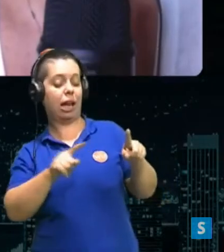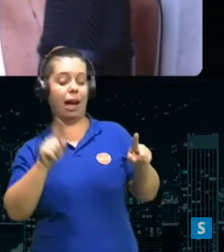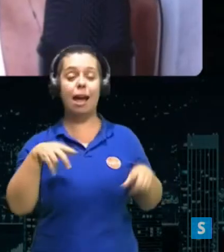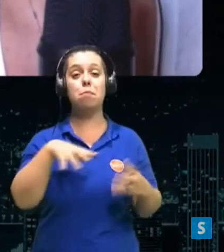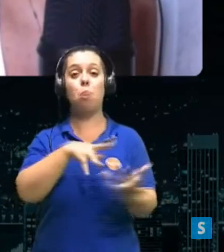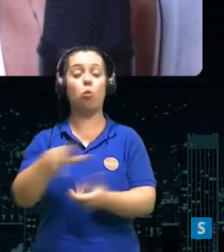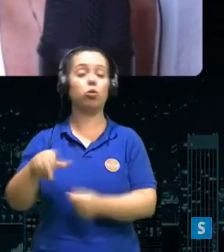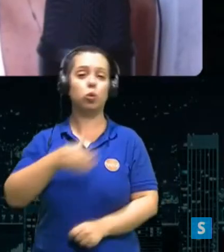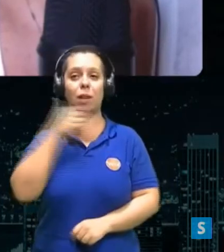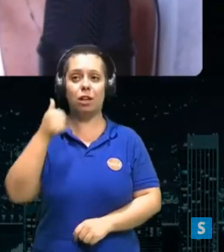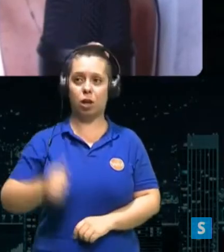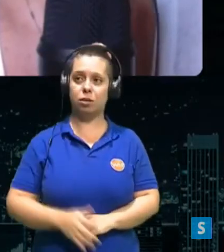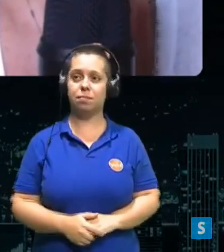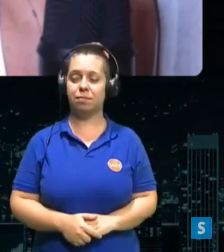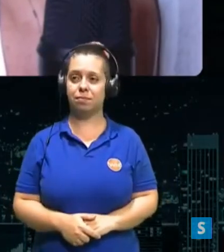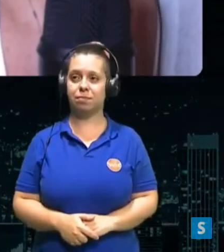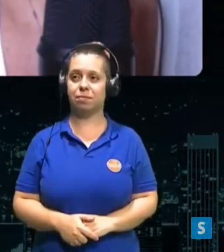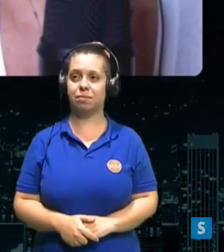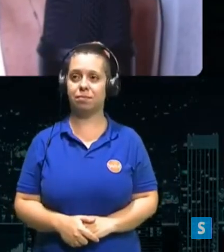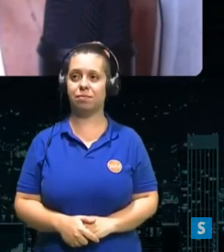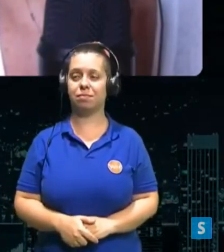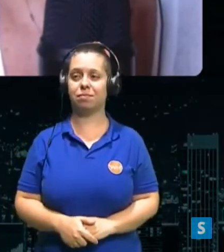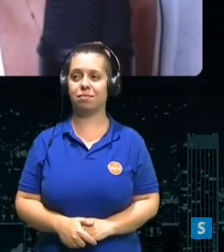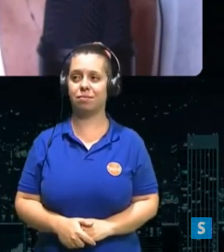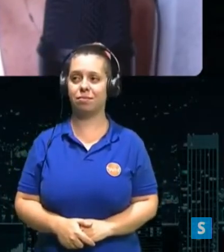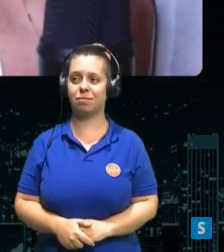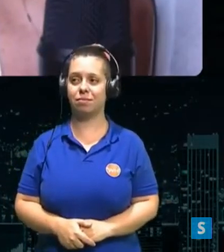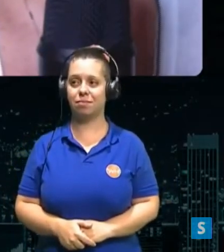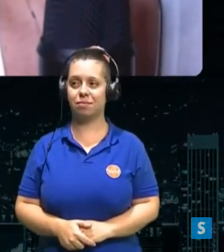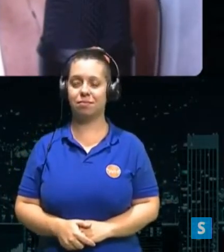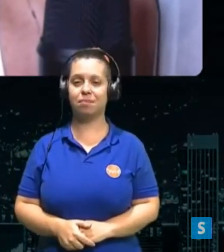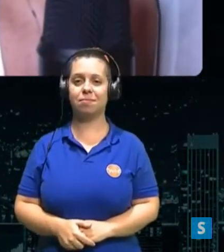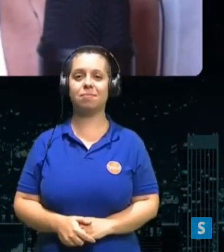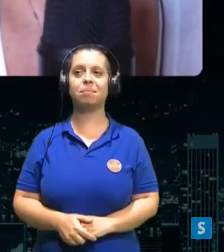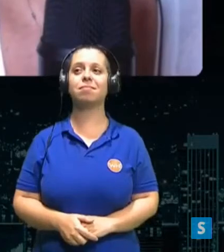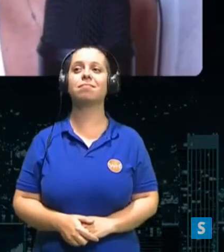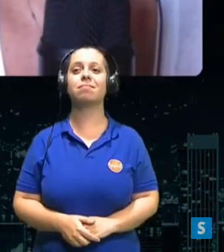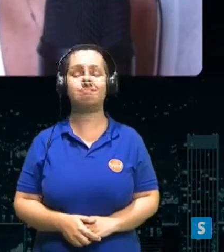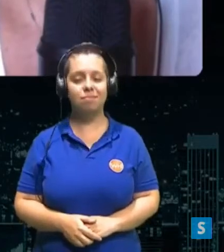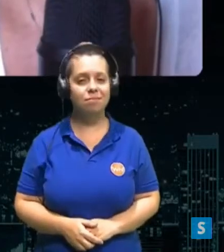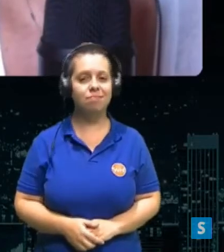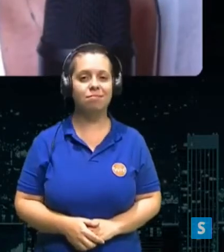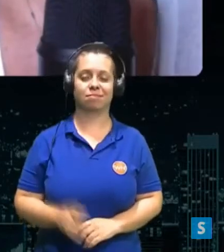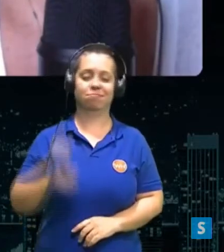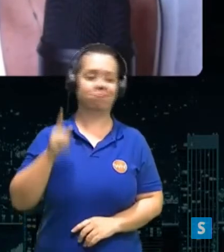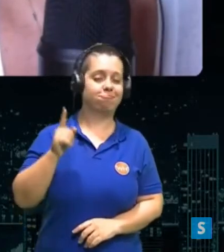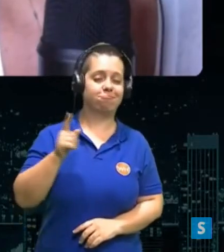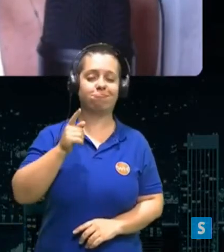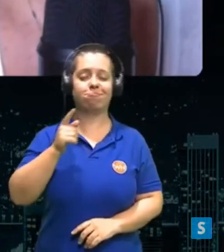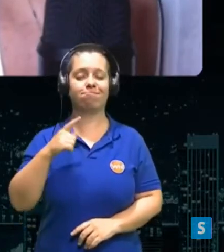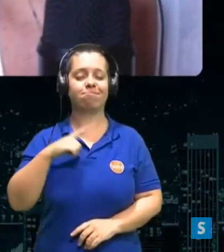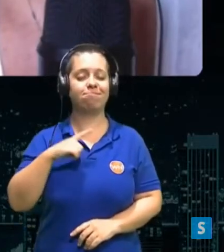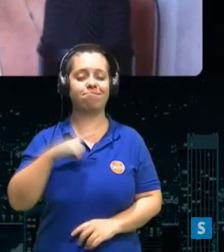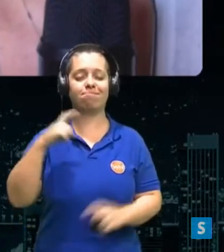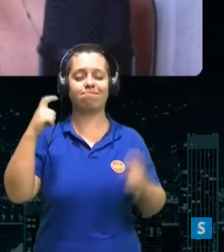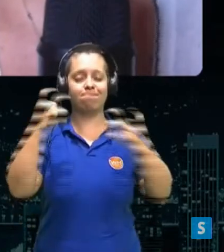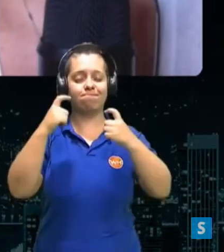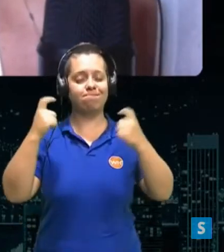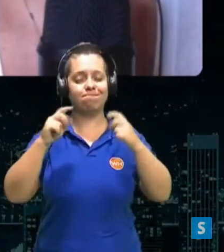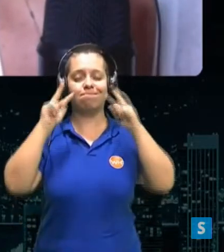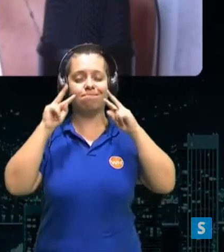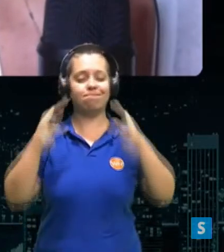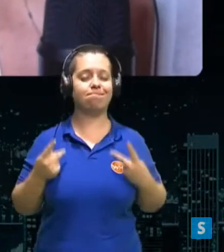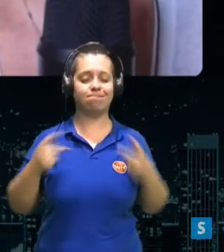e empreendedor a se preocupa a comunidade tecnologia propósito e não só